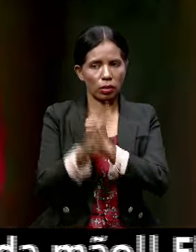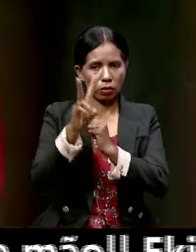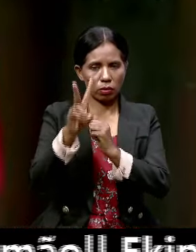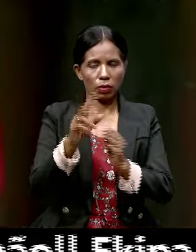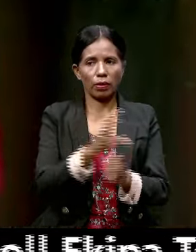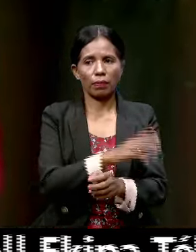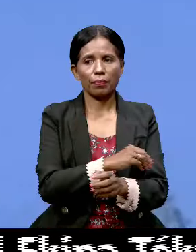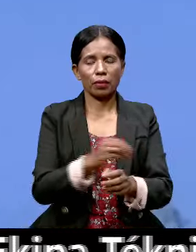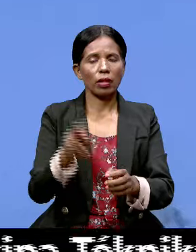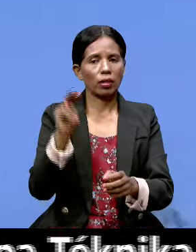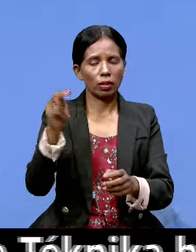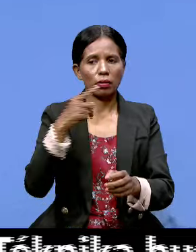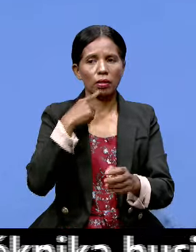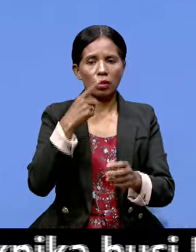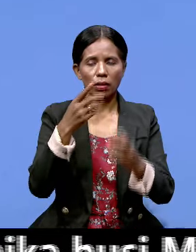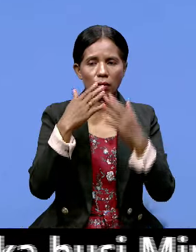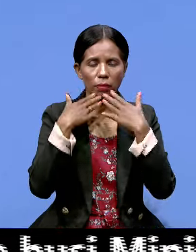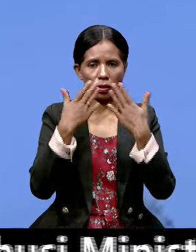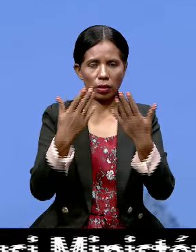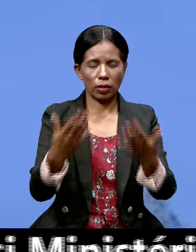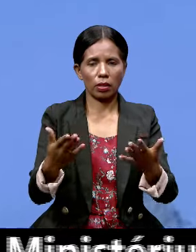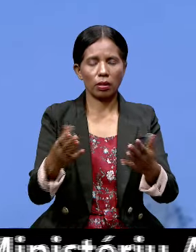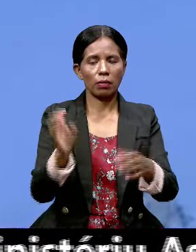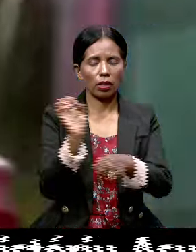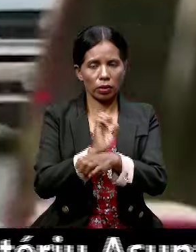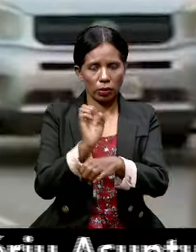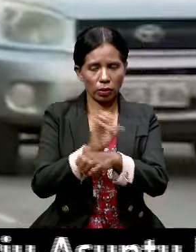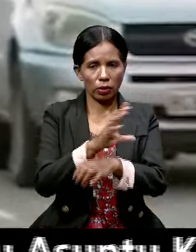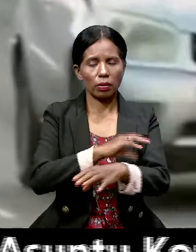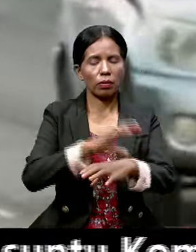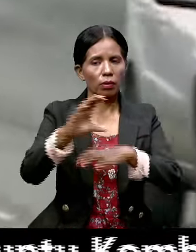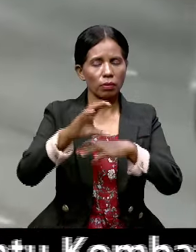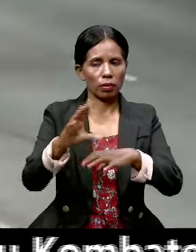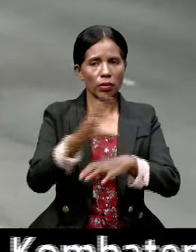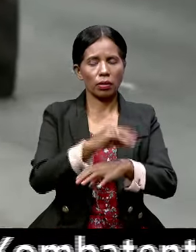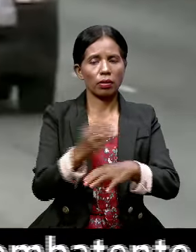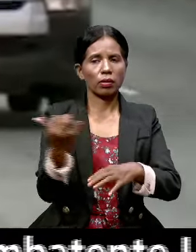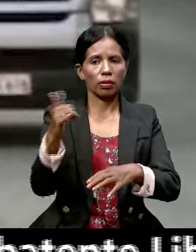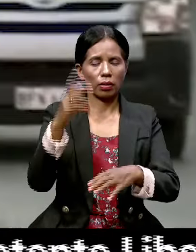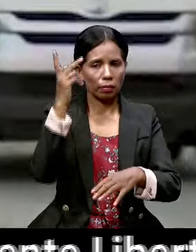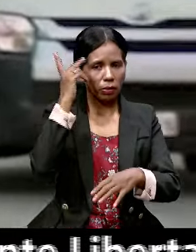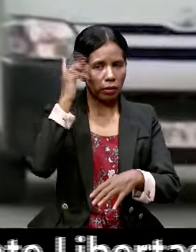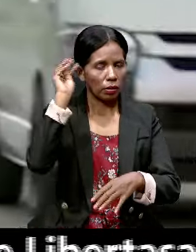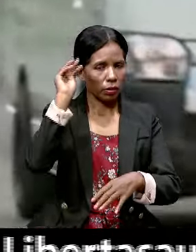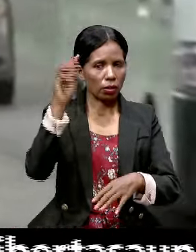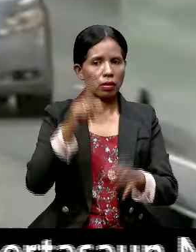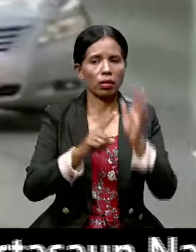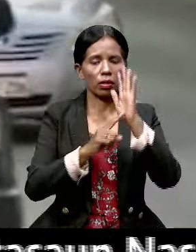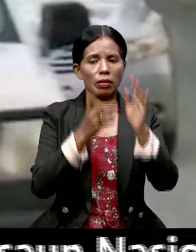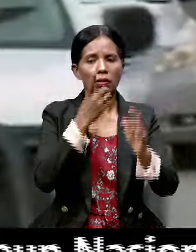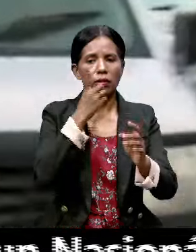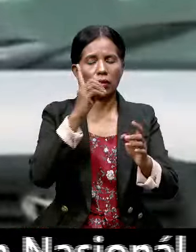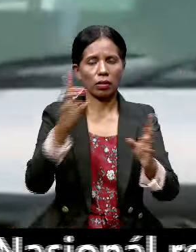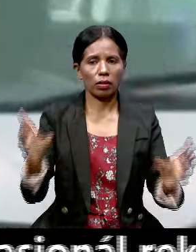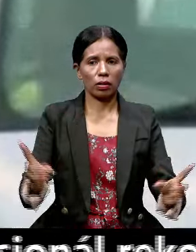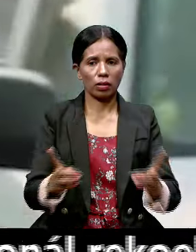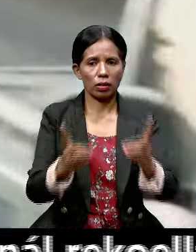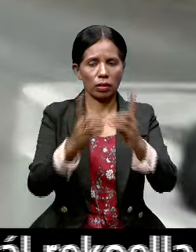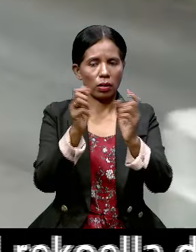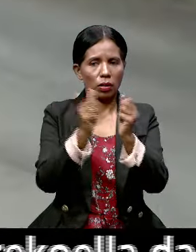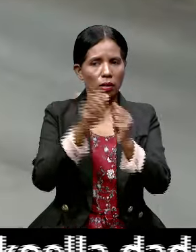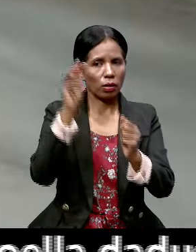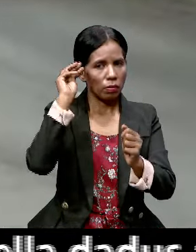no ne, niamos agradece relação econômica no comércio bilateral Sira. Primeiro-ministro, a tua declaração ne, a foi na Soromalo, o